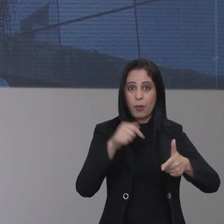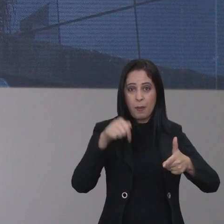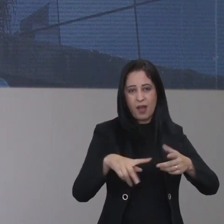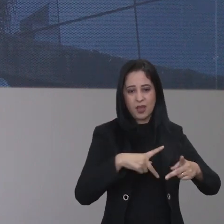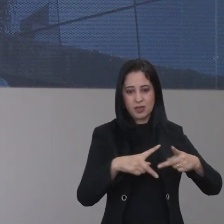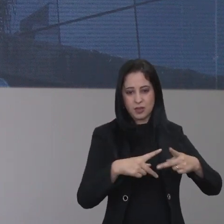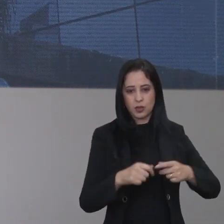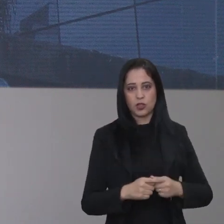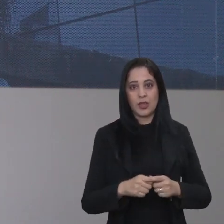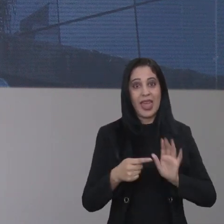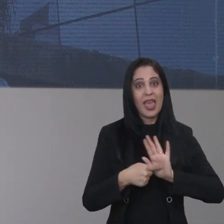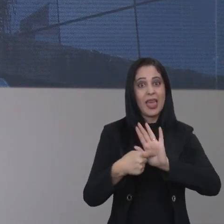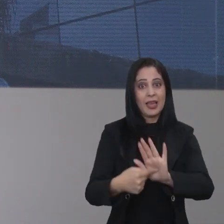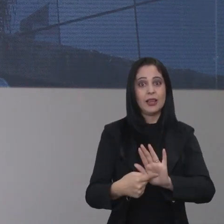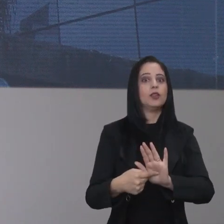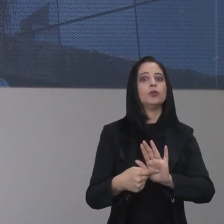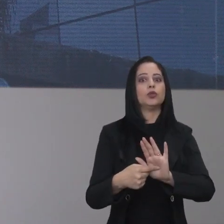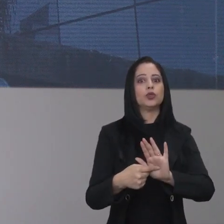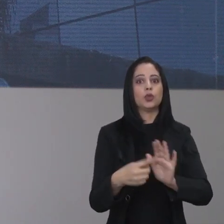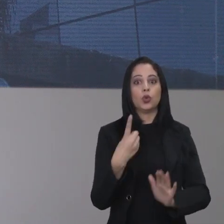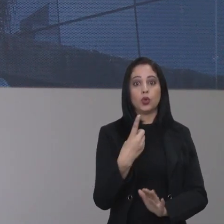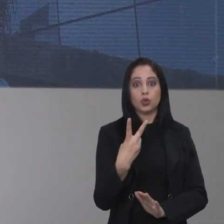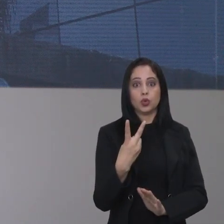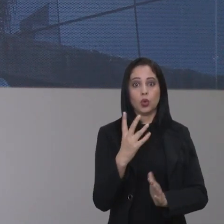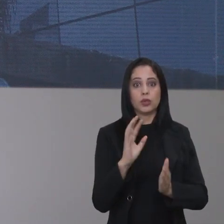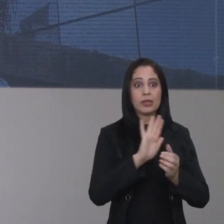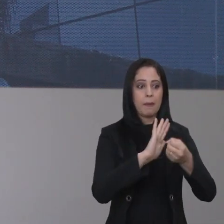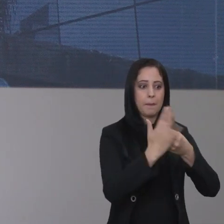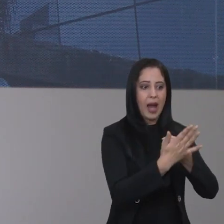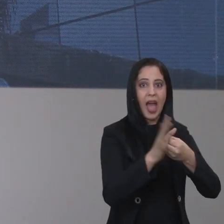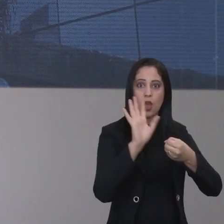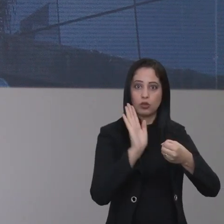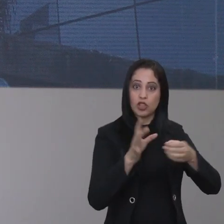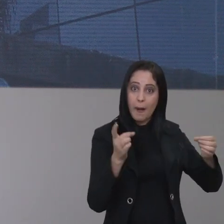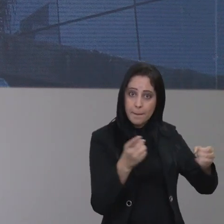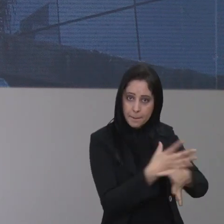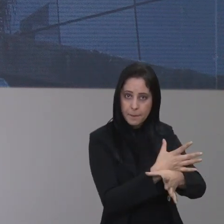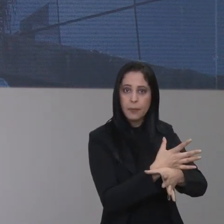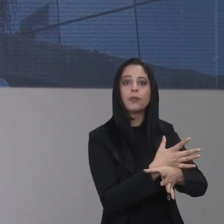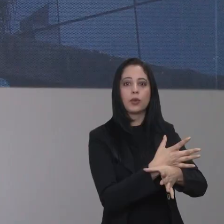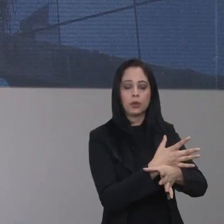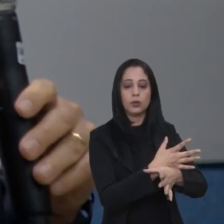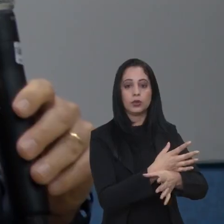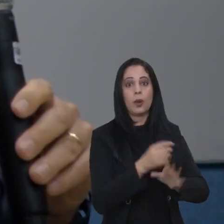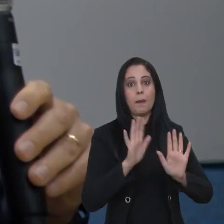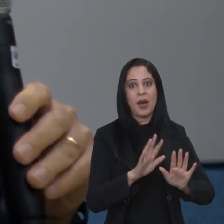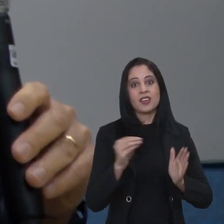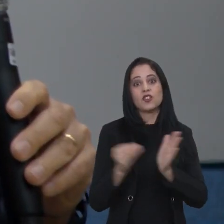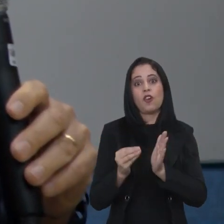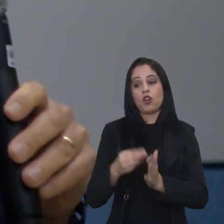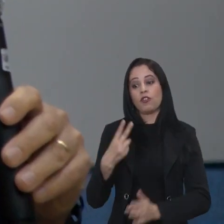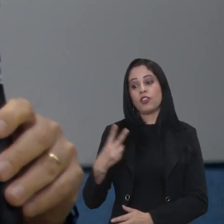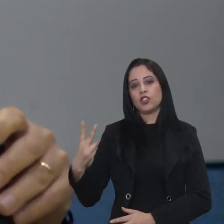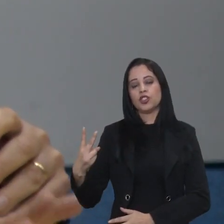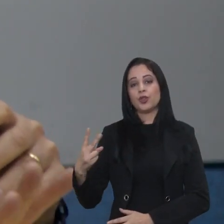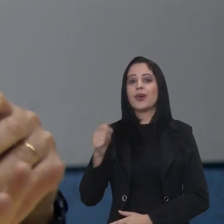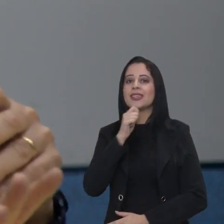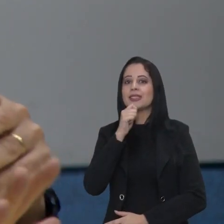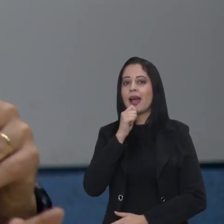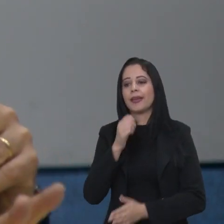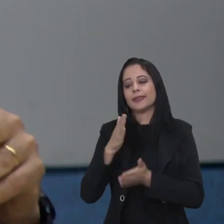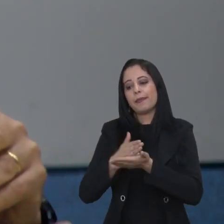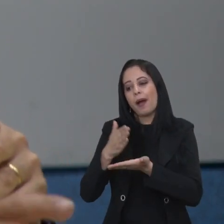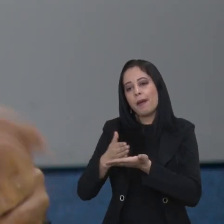O defensor público mostrou que 12 núcleos foram regularizados desde janeiro de 2019 e outros 23 estão